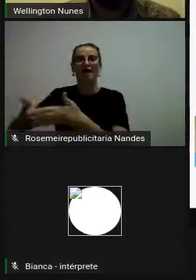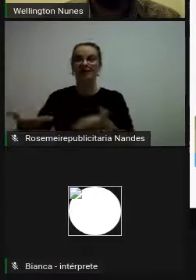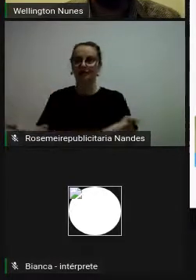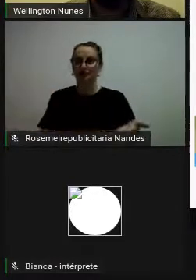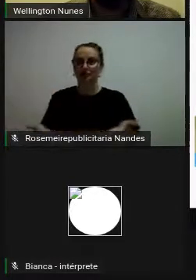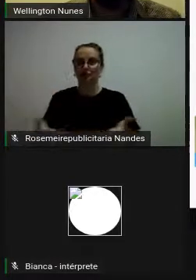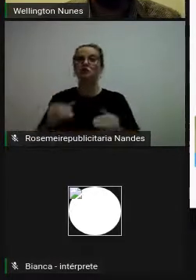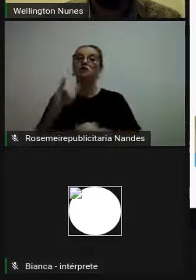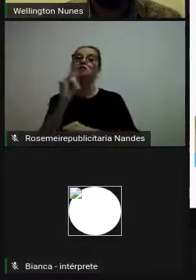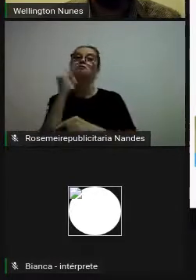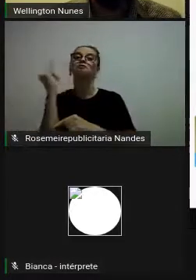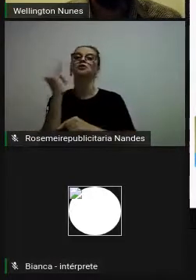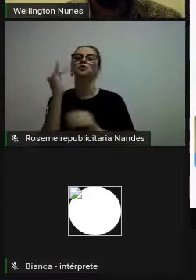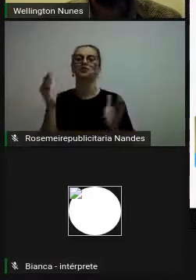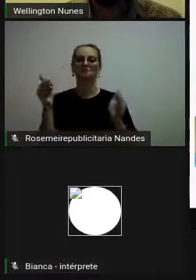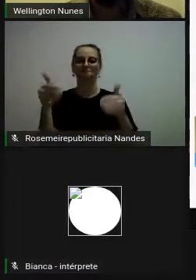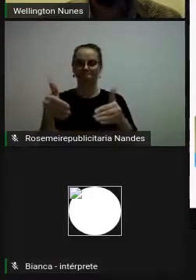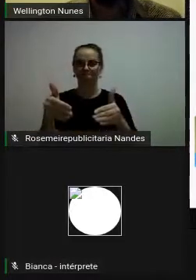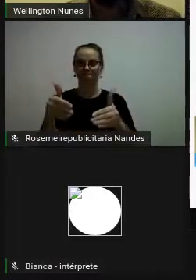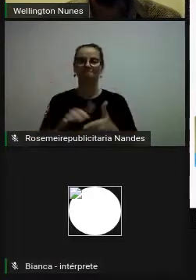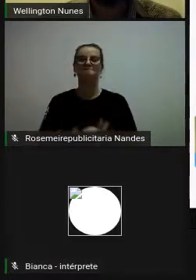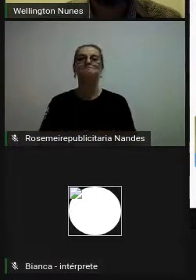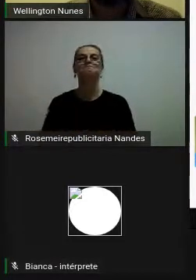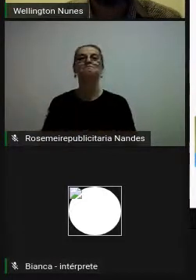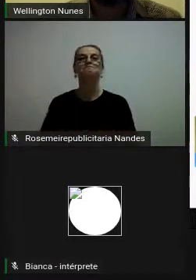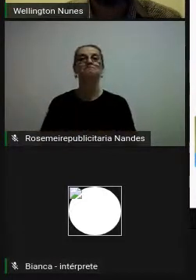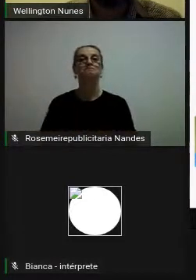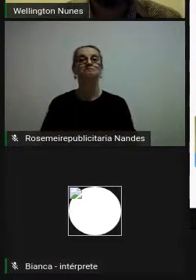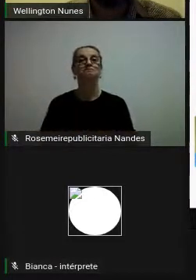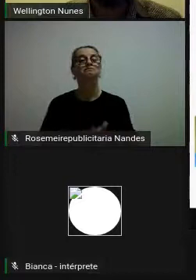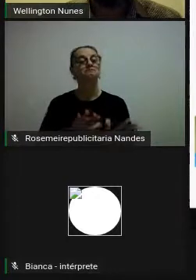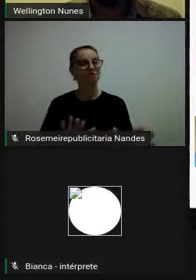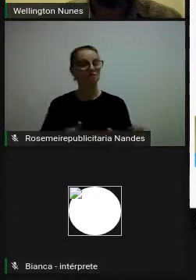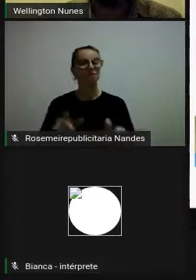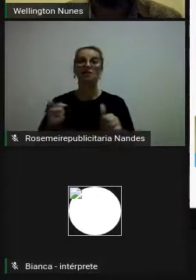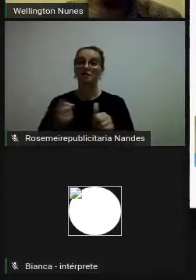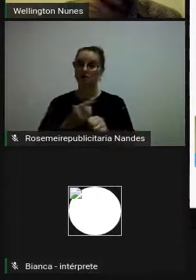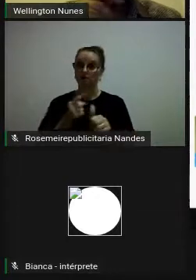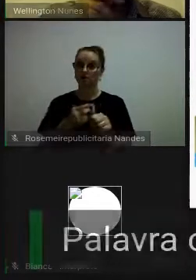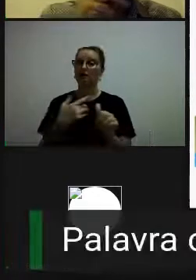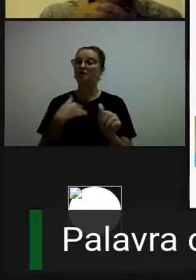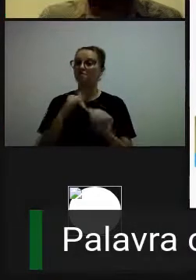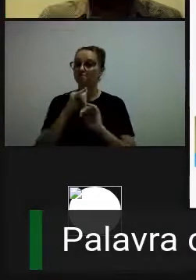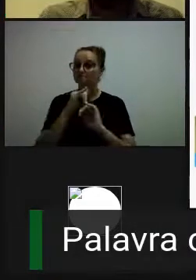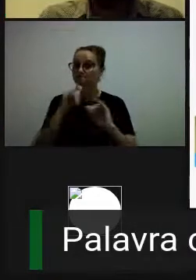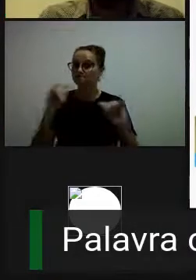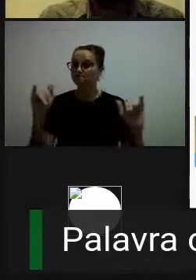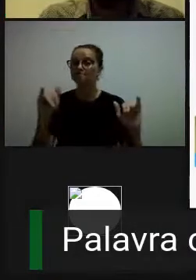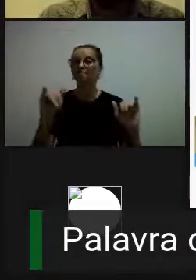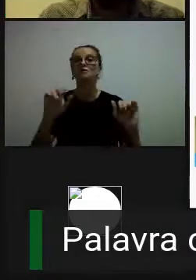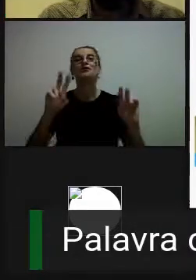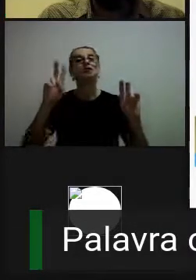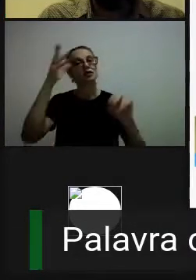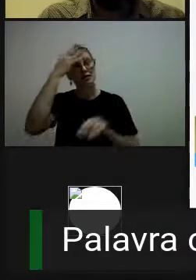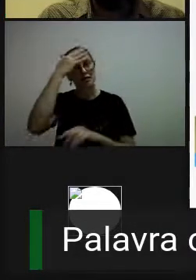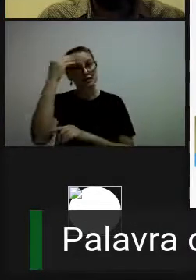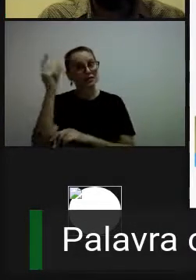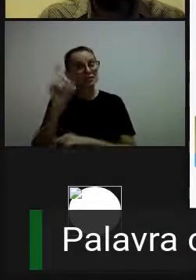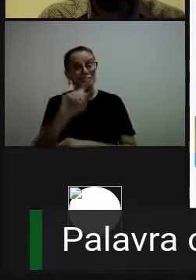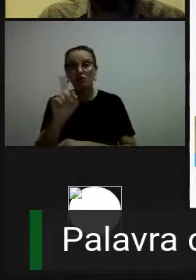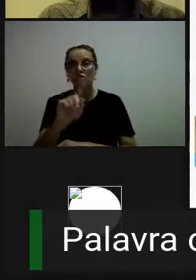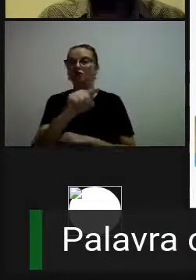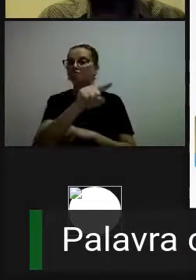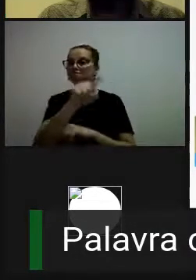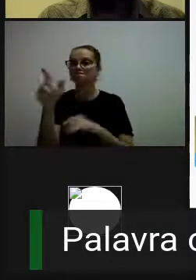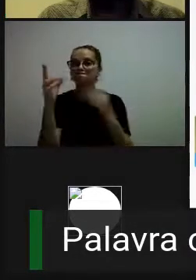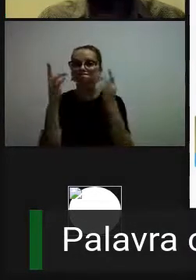tem. Antes de nós começarmos com as perguntas, eu queria deixar aqui já a palavra-chave. Peço a atenção de vocês, que